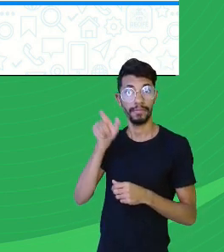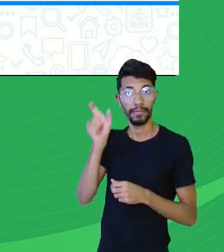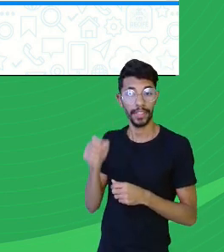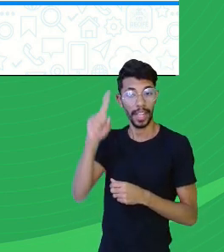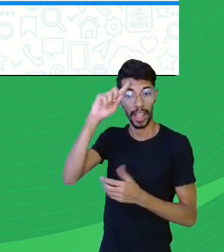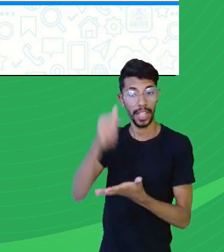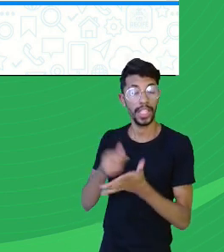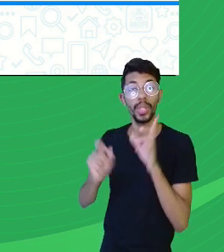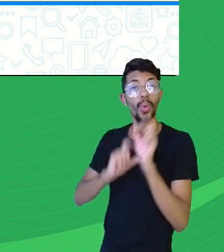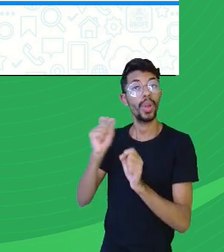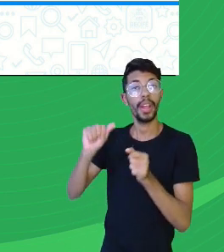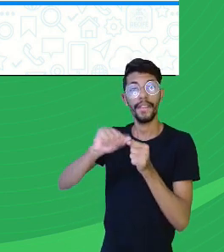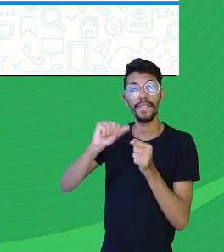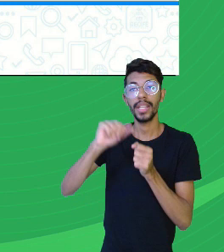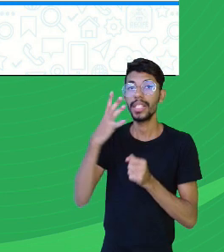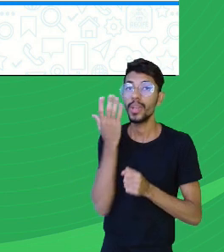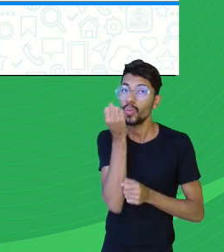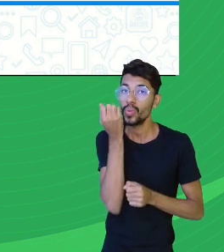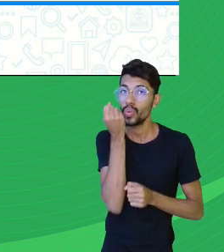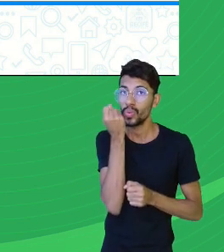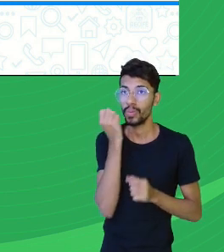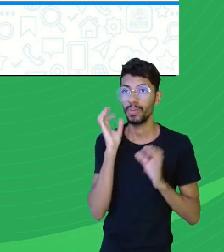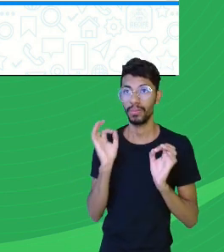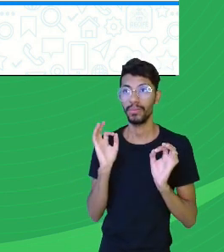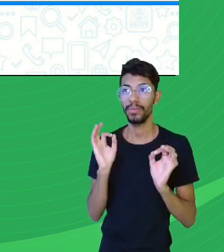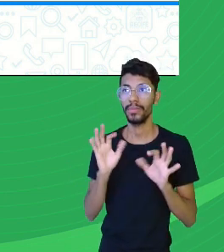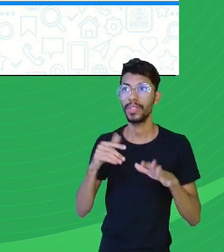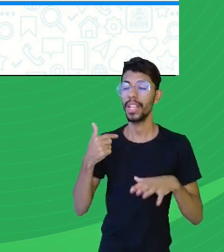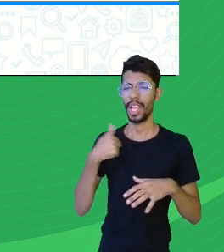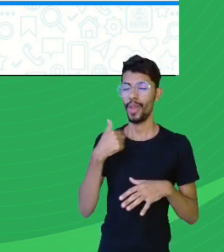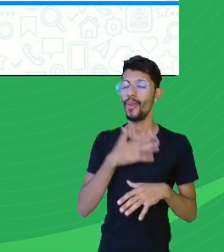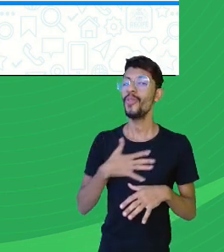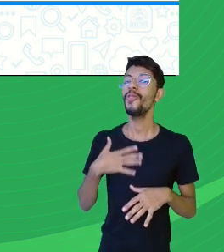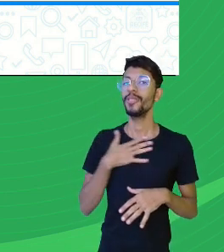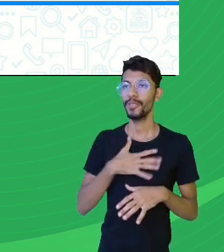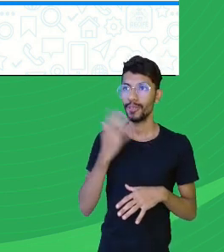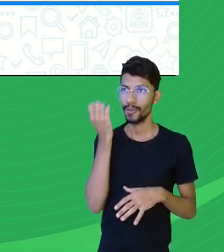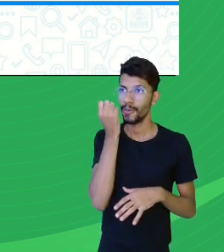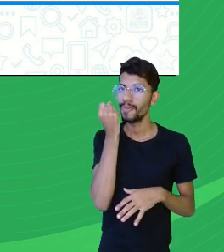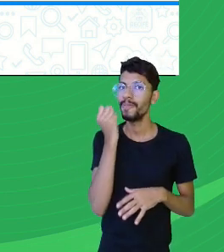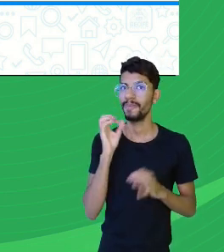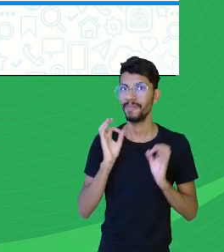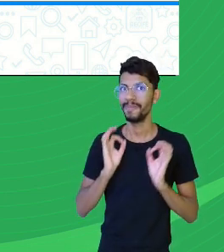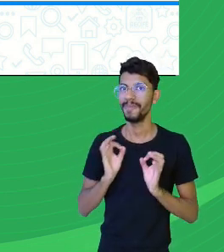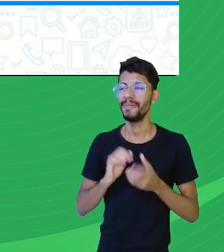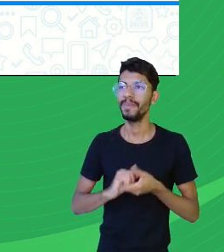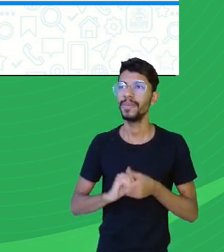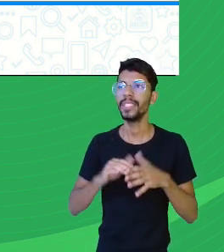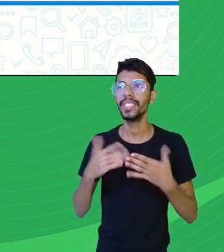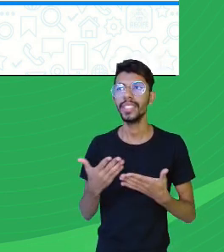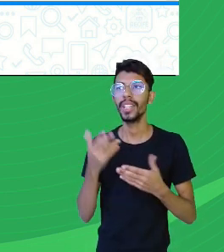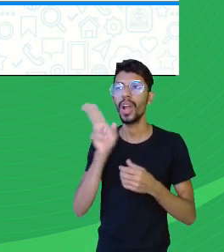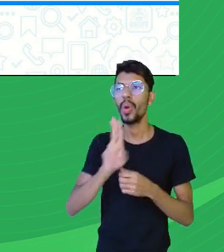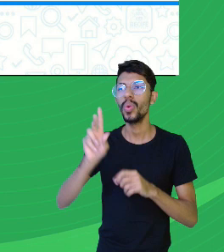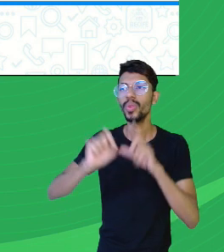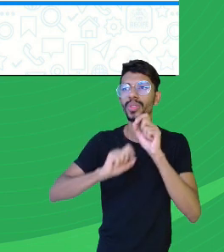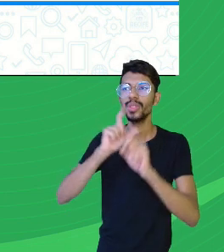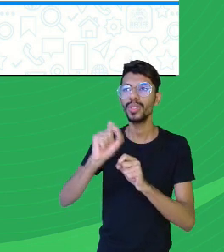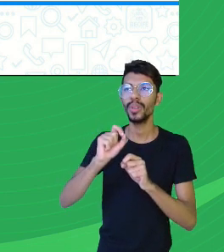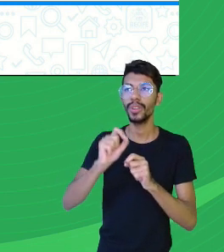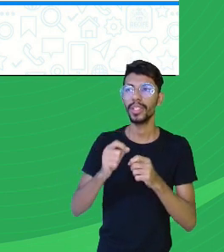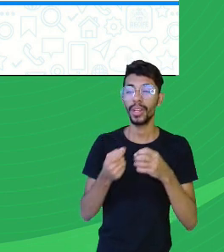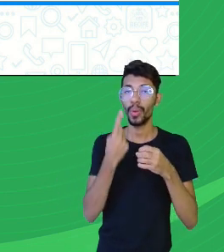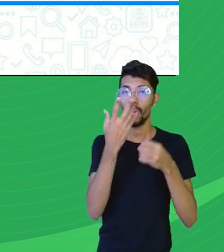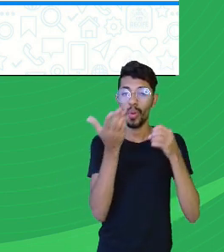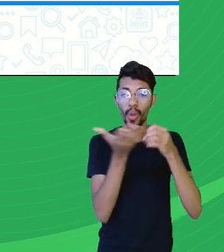morango. Vocês gostam também de suco de morango? Eu gosto, viu? Olha só, então ela usou, para um